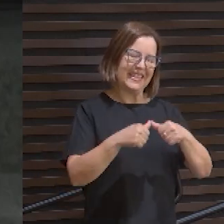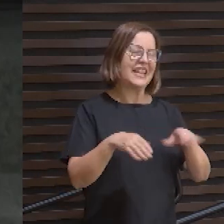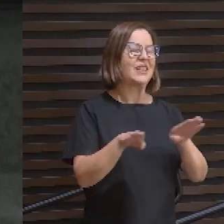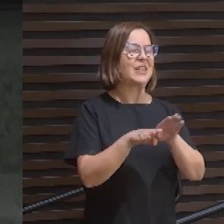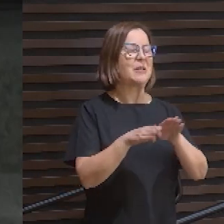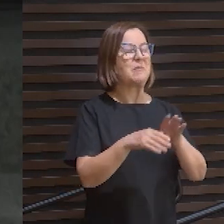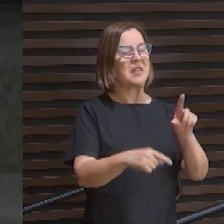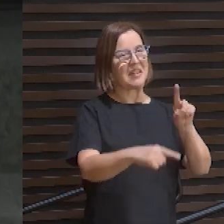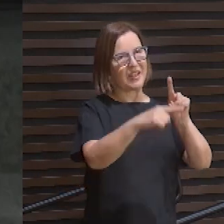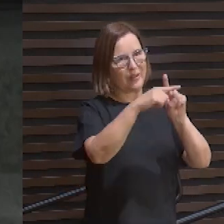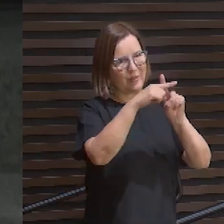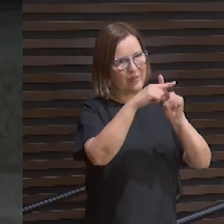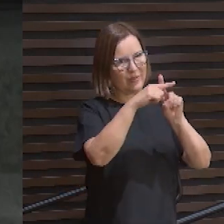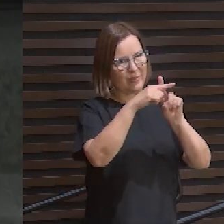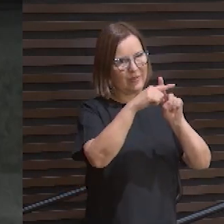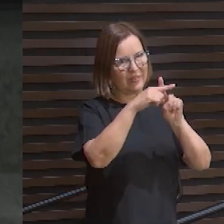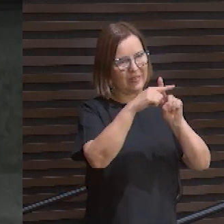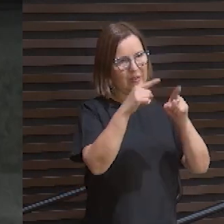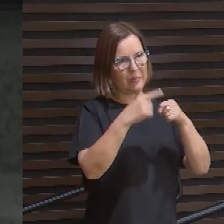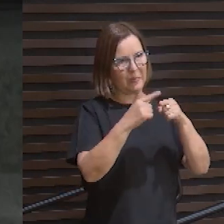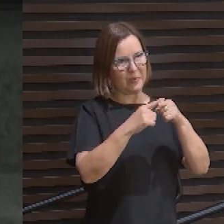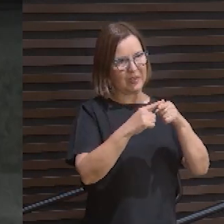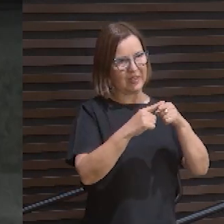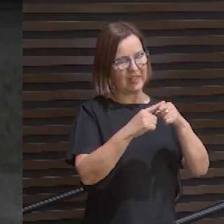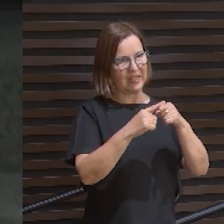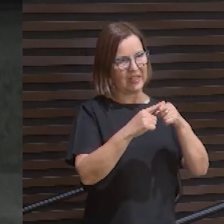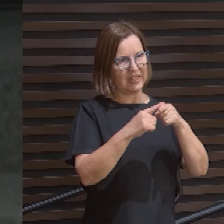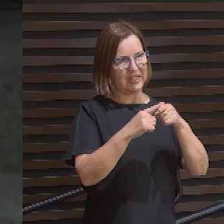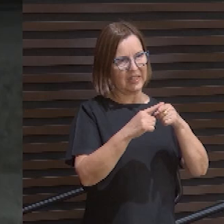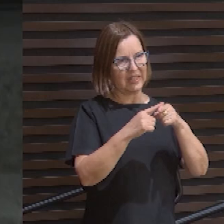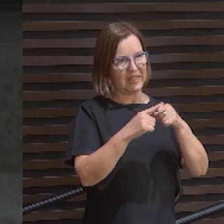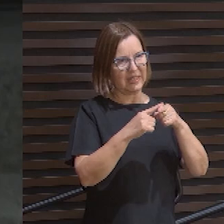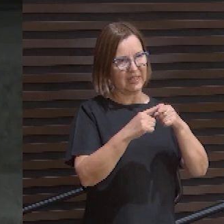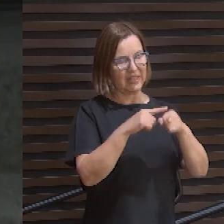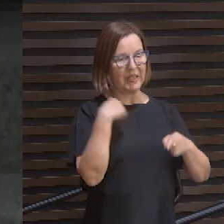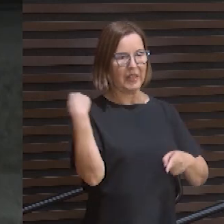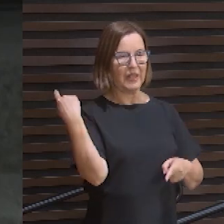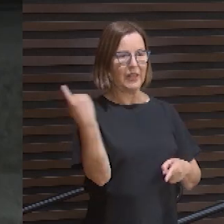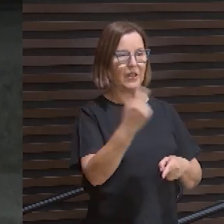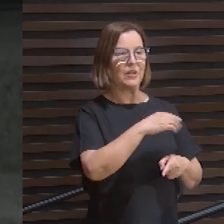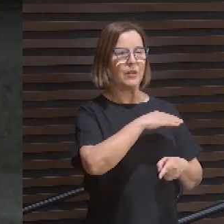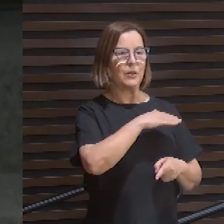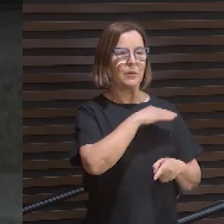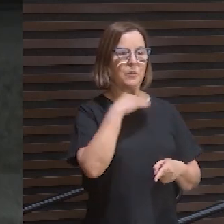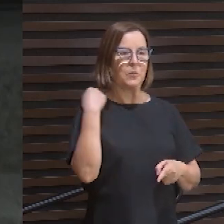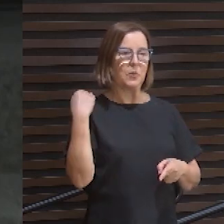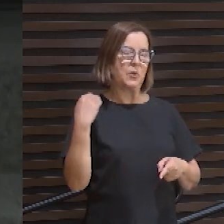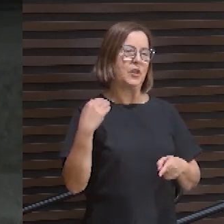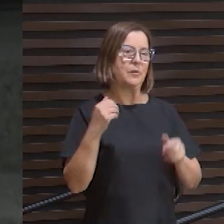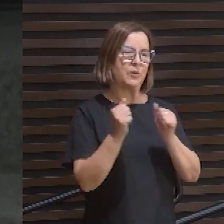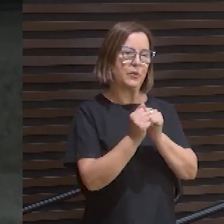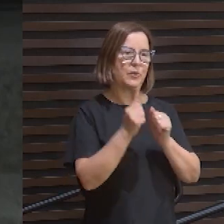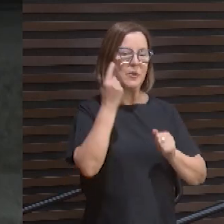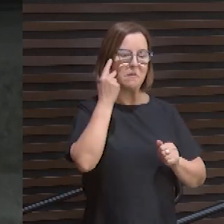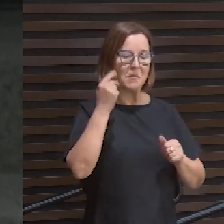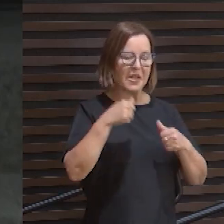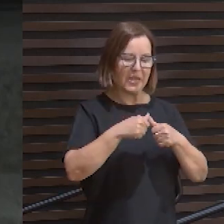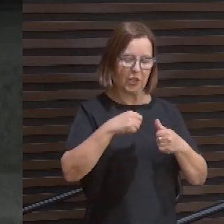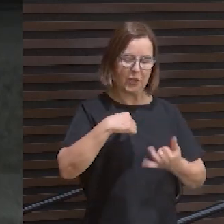cruz, pois nele morremos para este mundo e